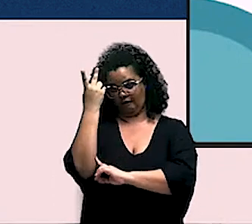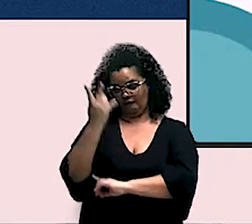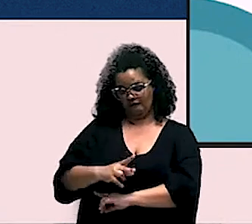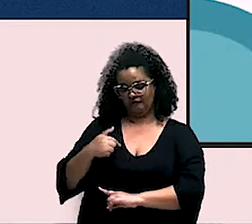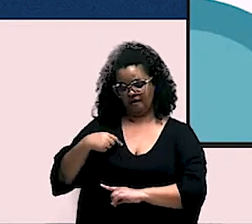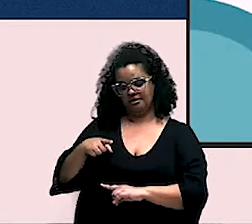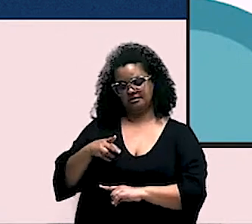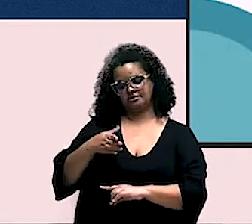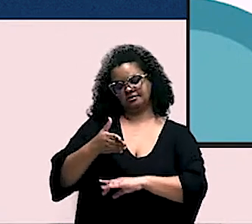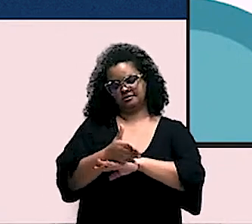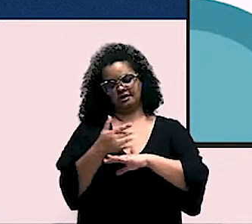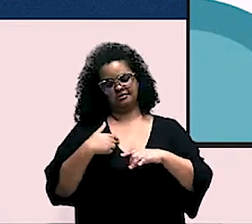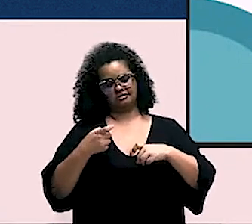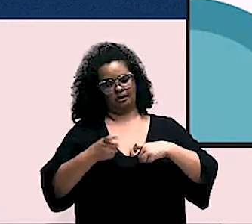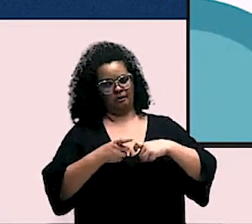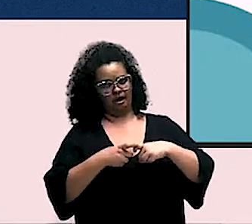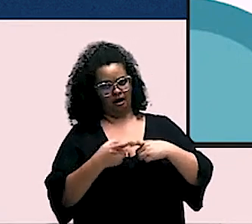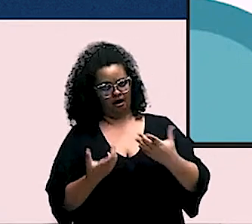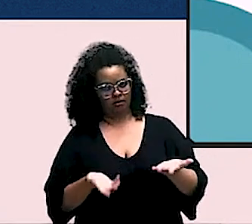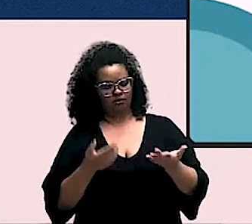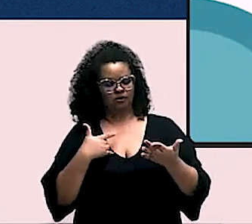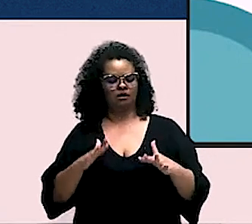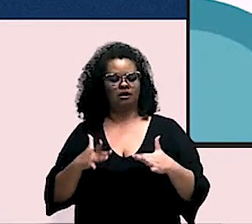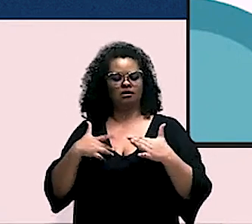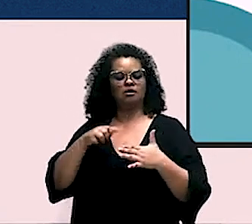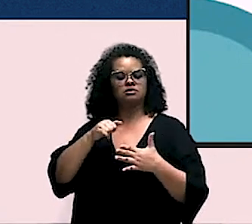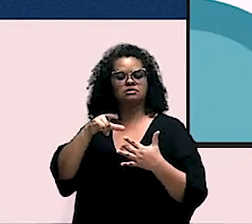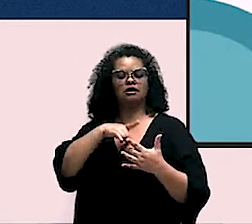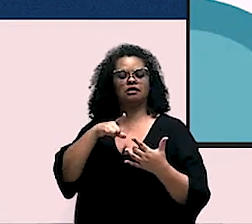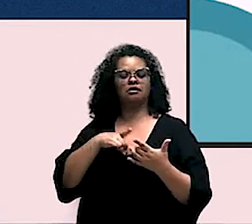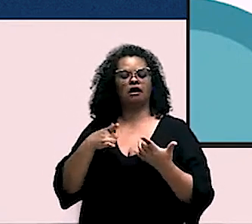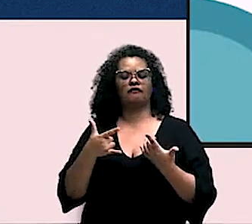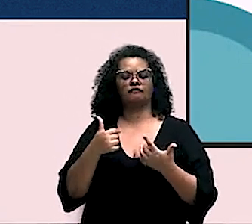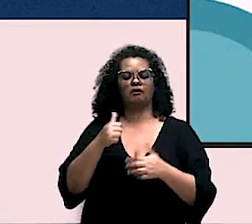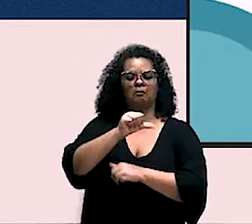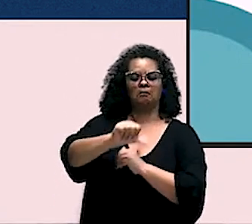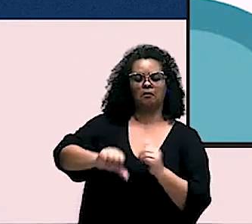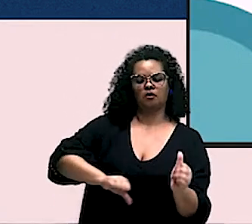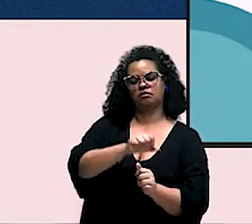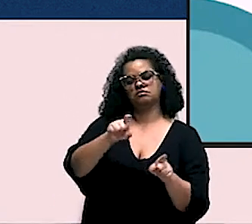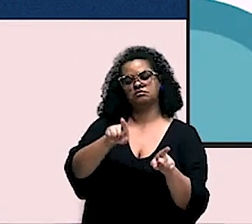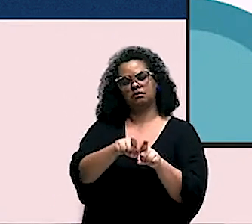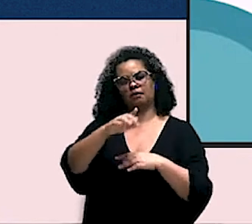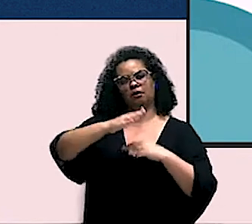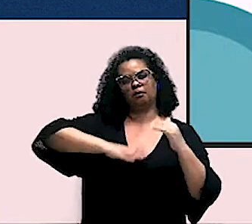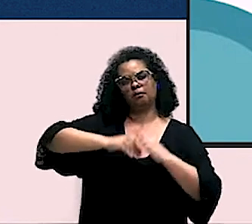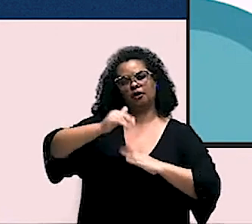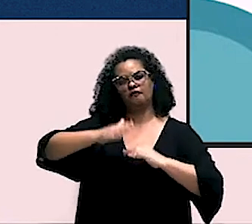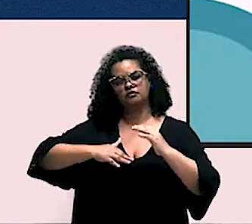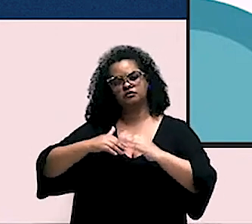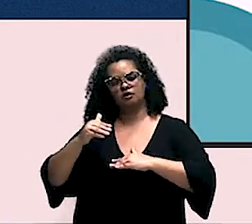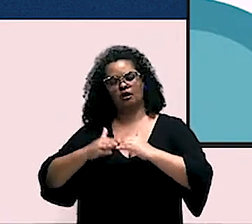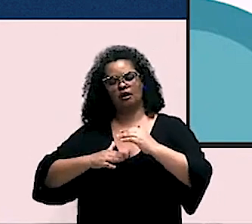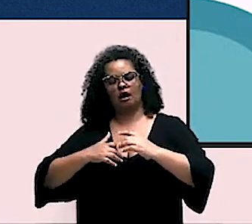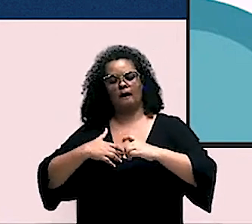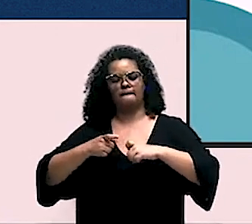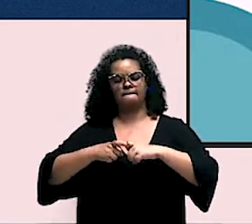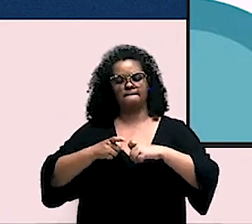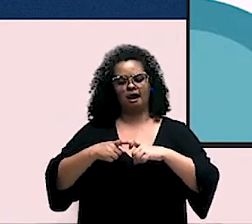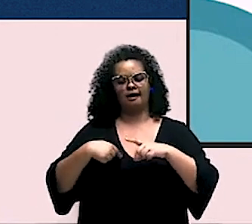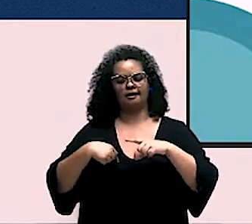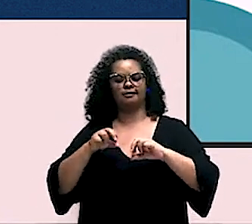Saúde define, né? Se houve alternância, por exemplo, do profissional médico com o profissional